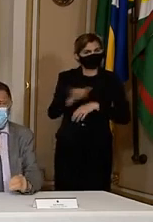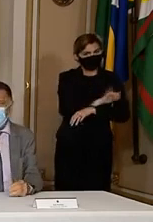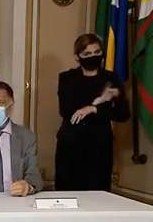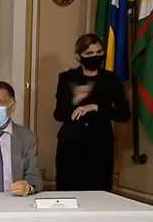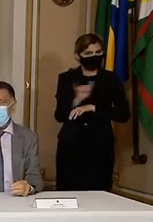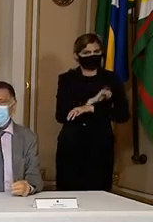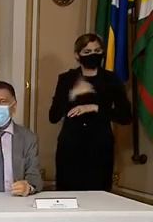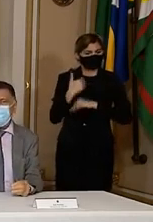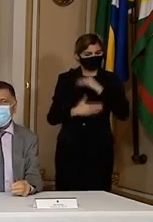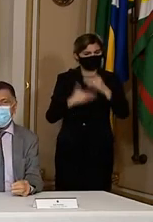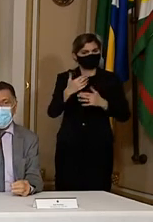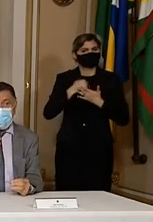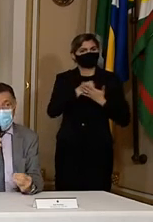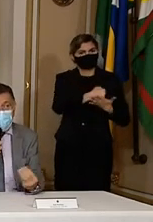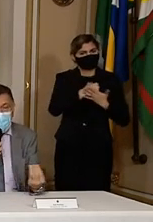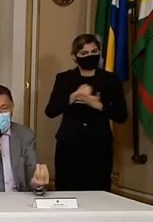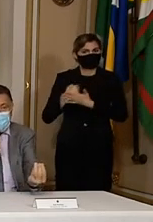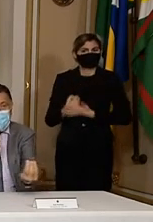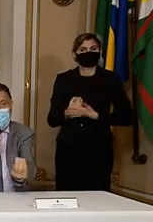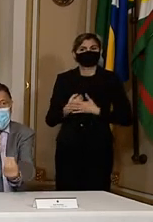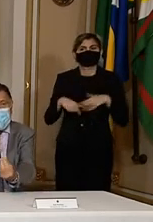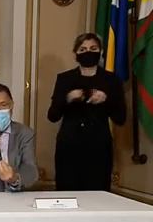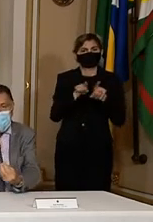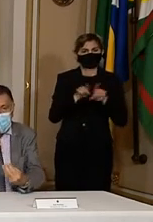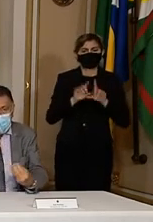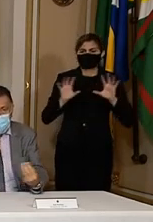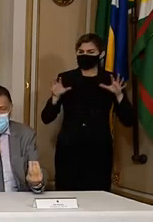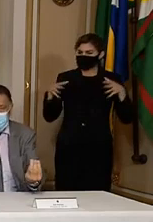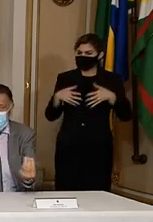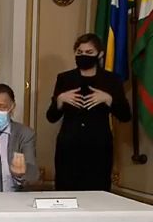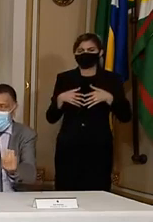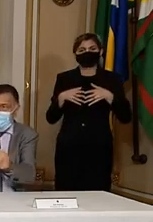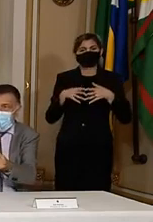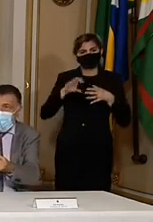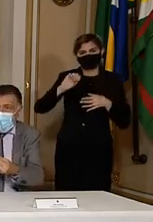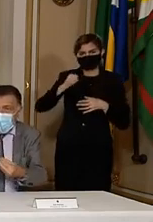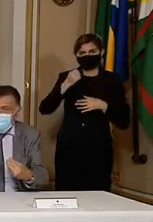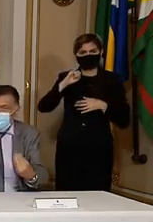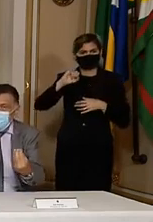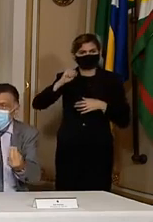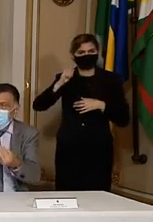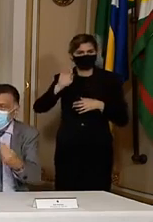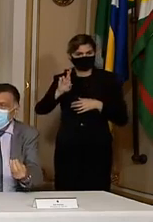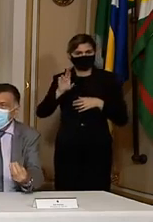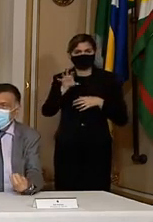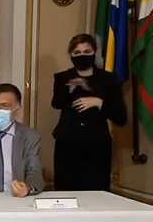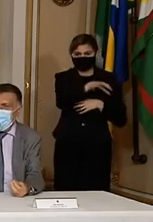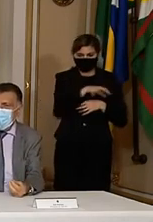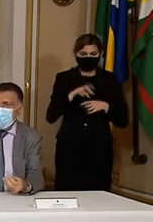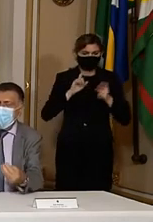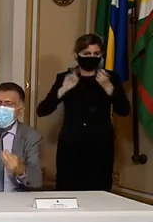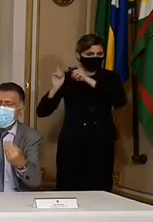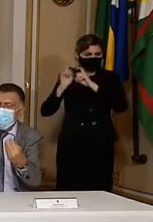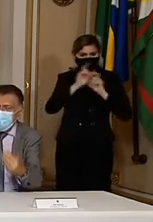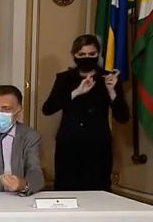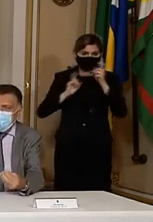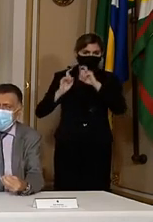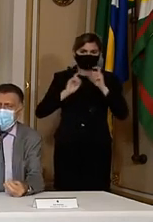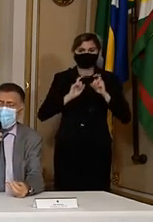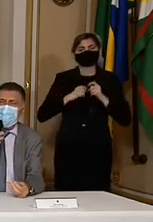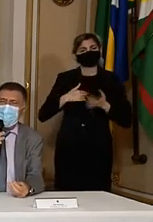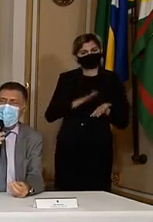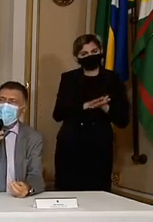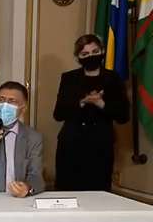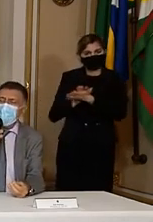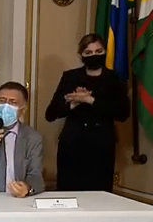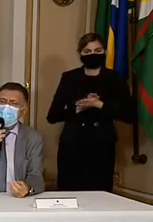estratégico nesse processo de apoio e mais a rede do cisar regionalmente articulada e aqui os